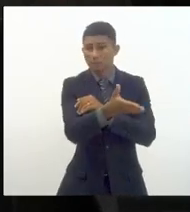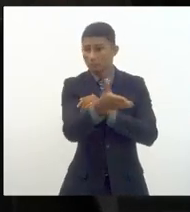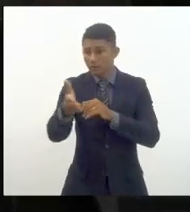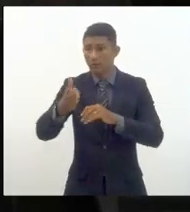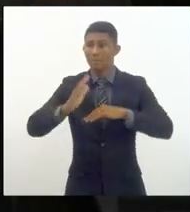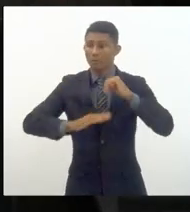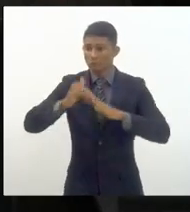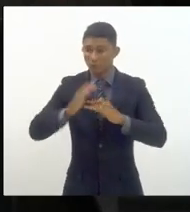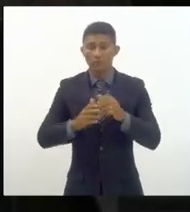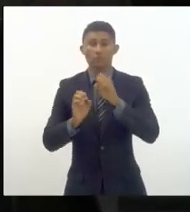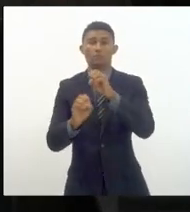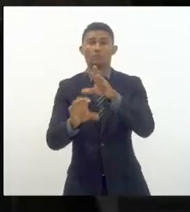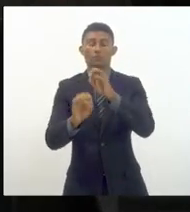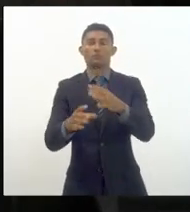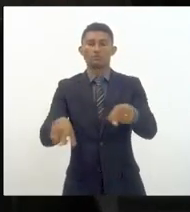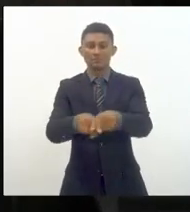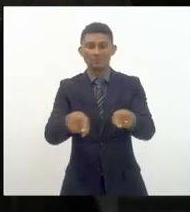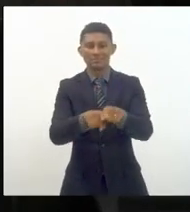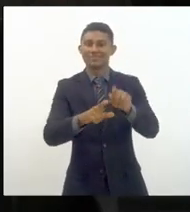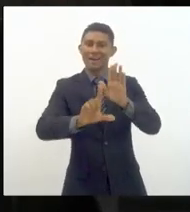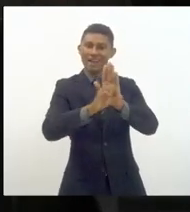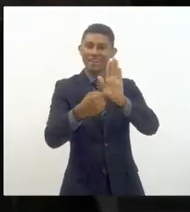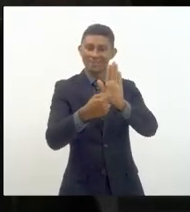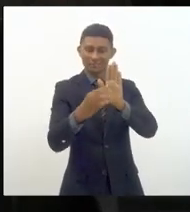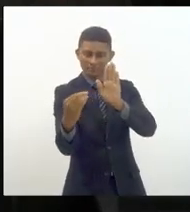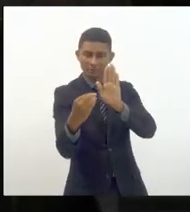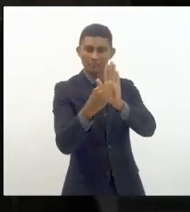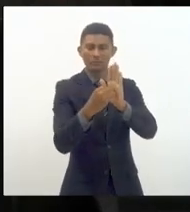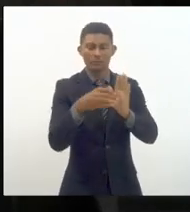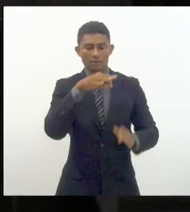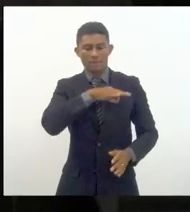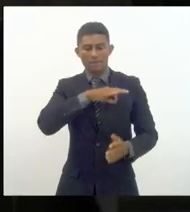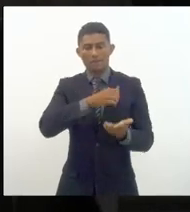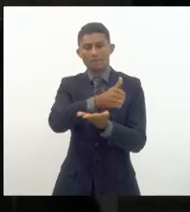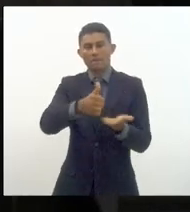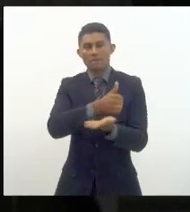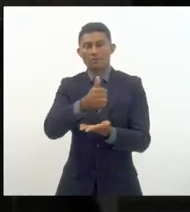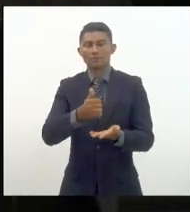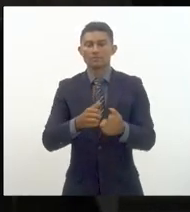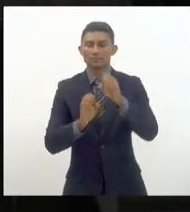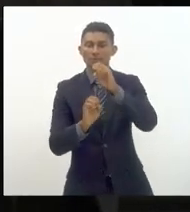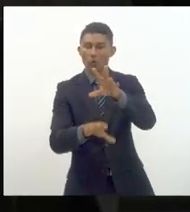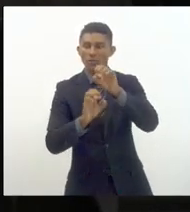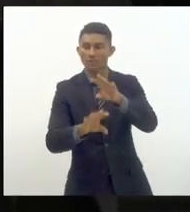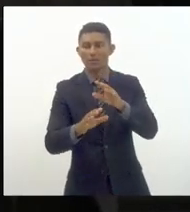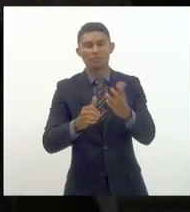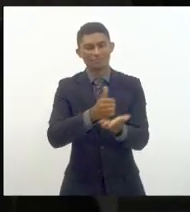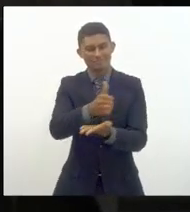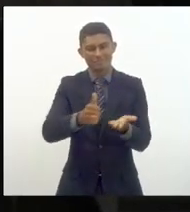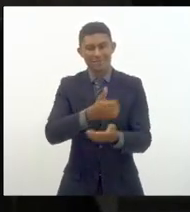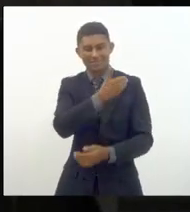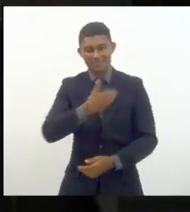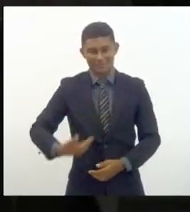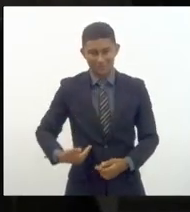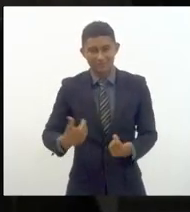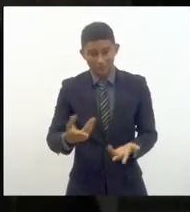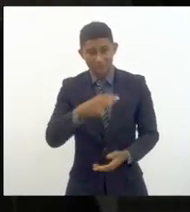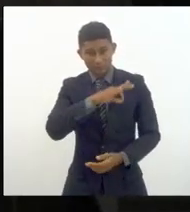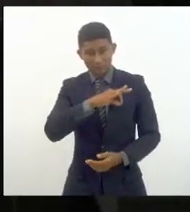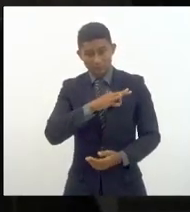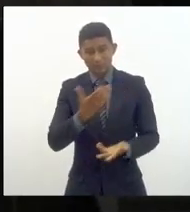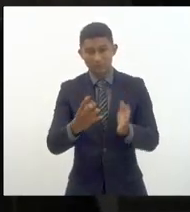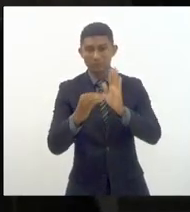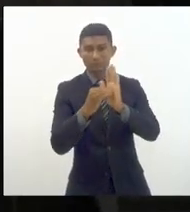instituído na mesma lei que instituiu o piso salarial Nacional do magistério da educação pública básica entretanto